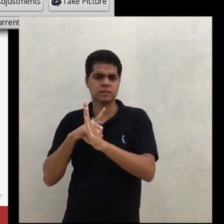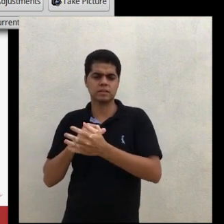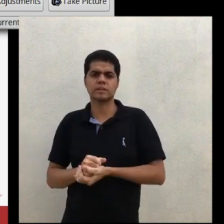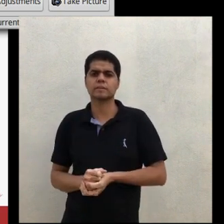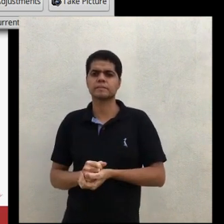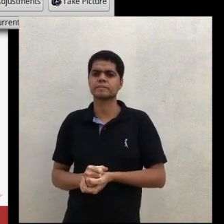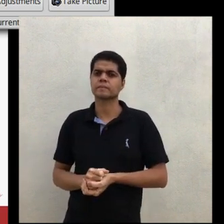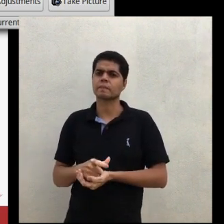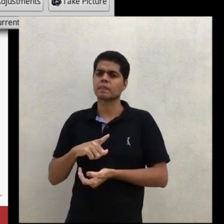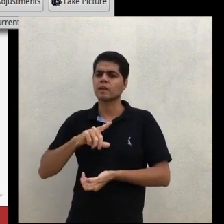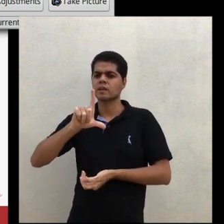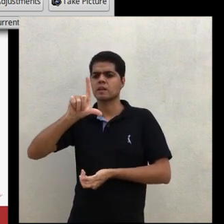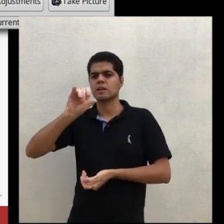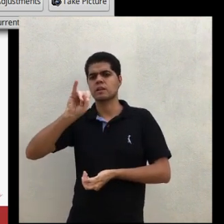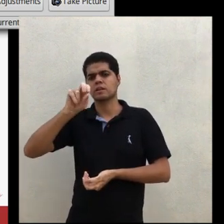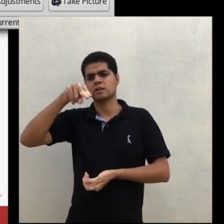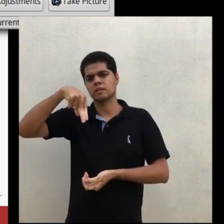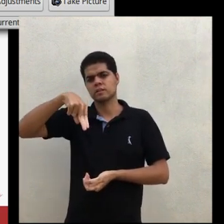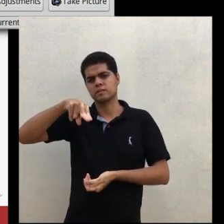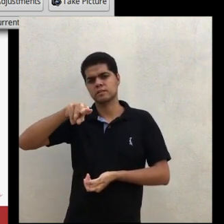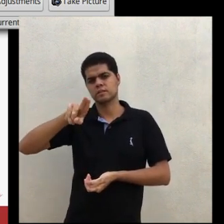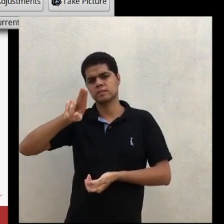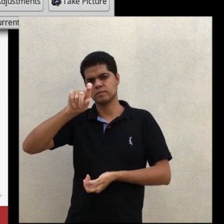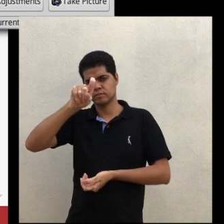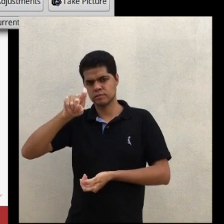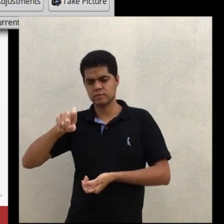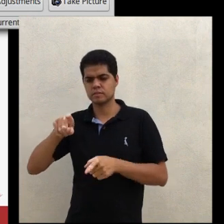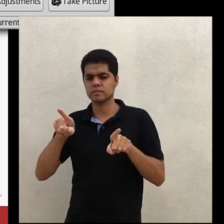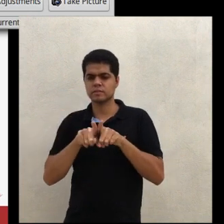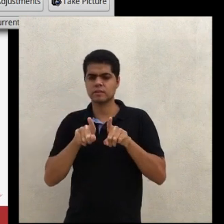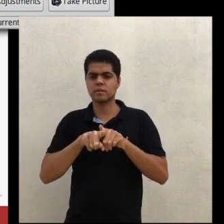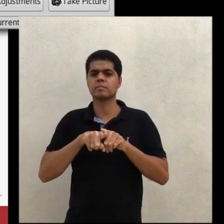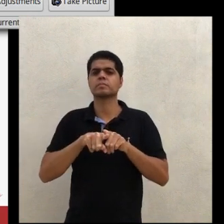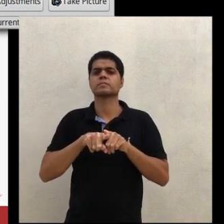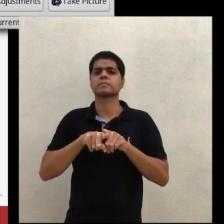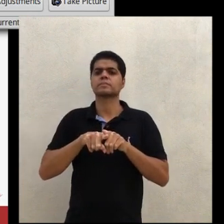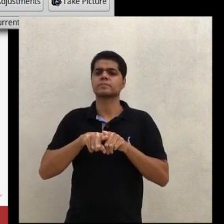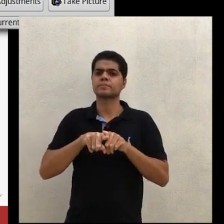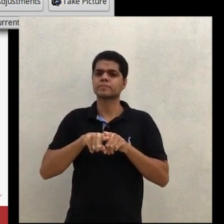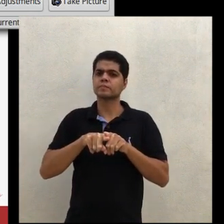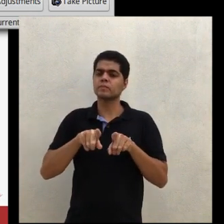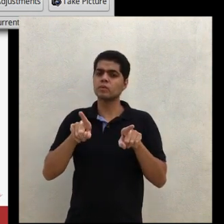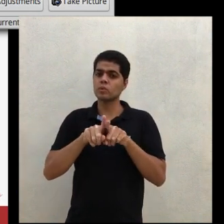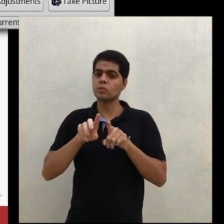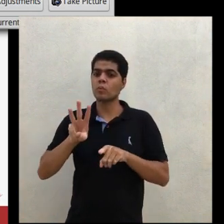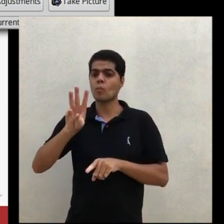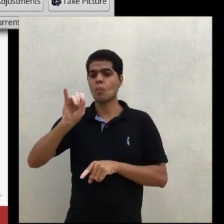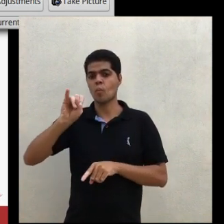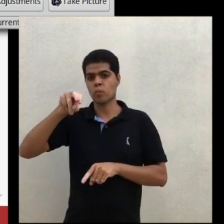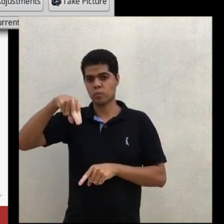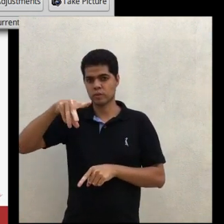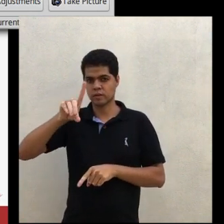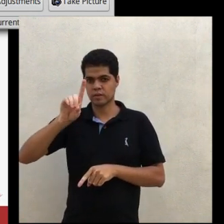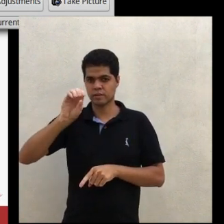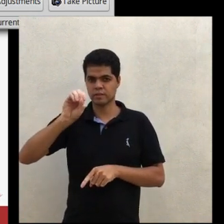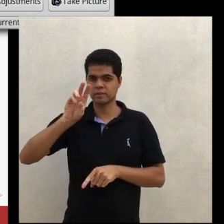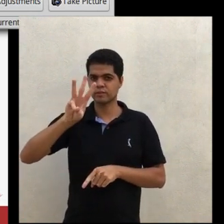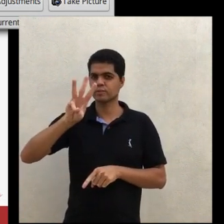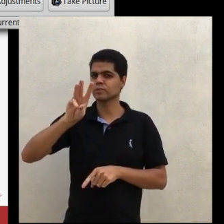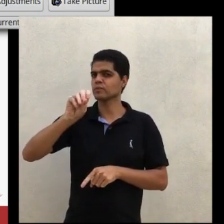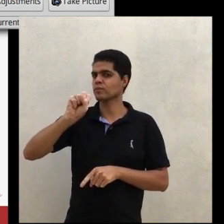usar. Tá? Em 10 minutos você aprende a usar esse software, né? Bom, então vamos lá. Vamos resolver esse problema?